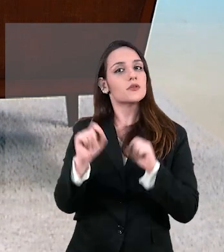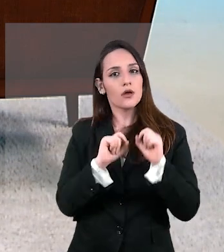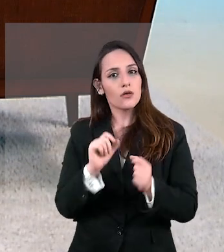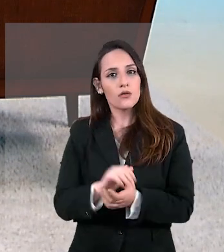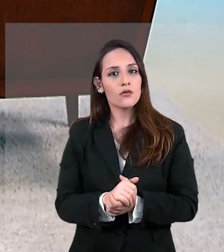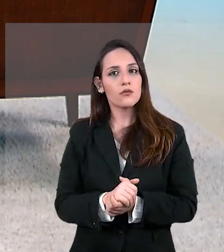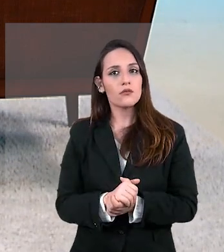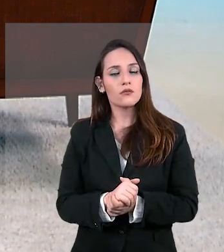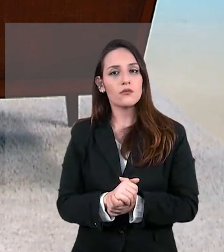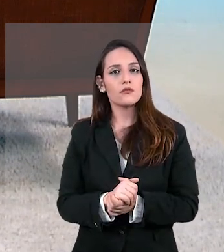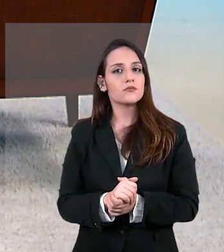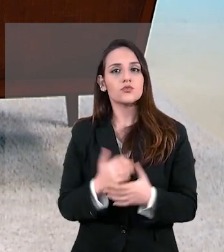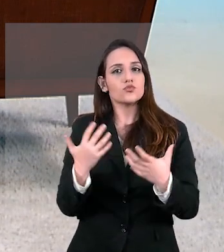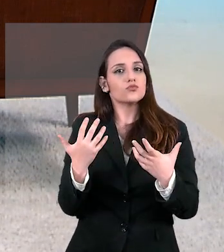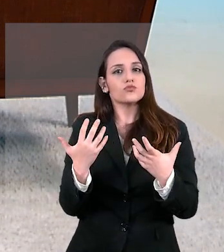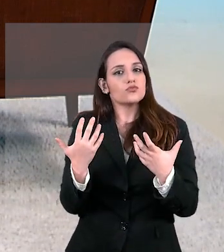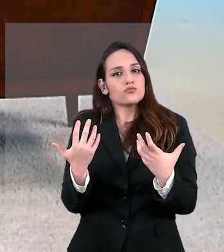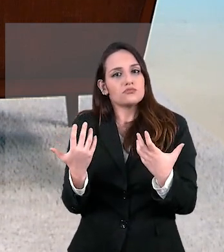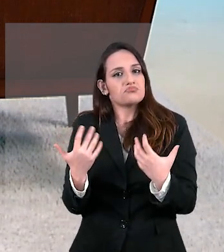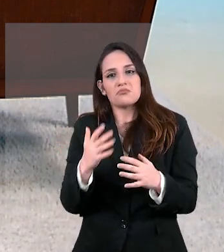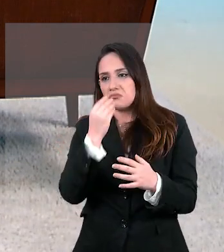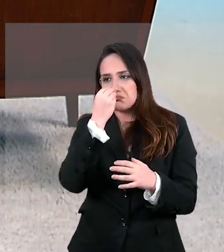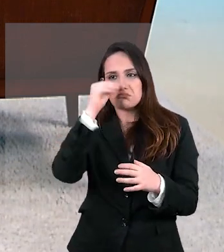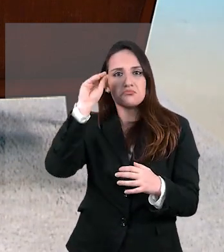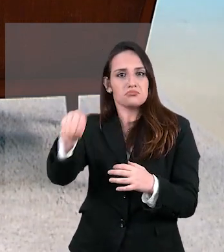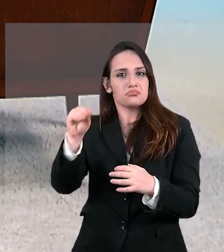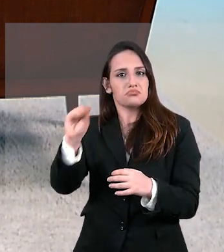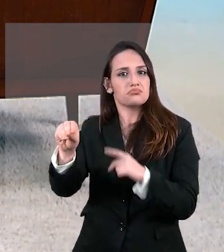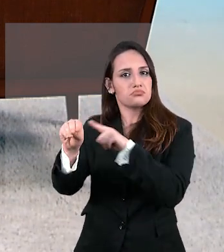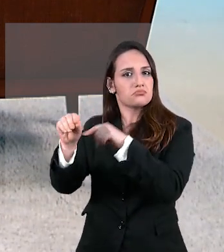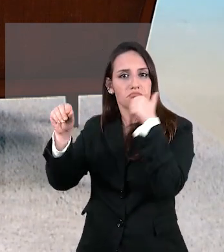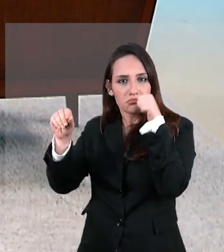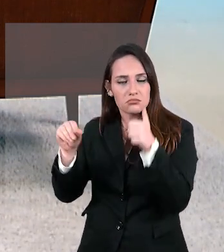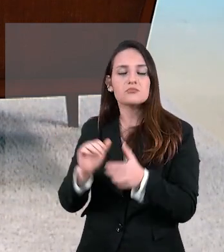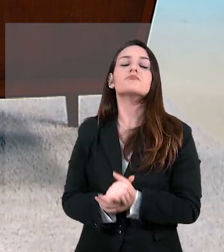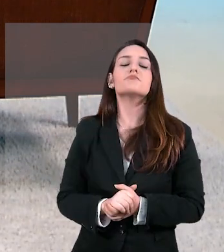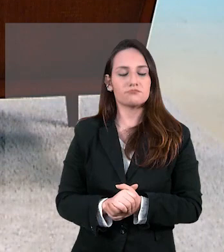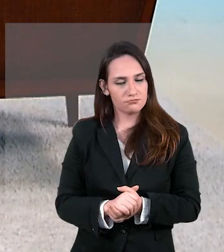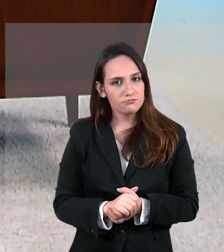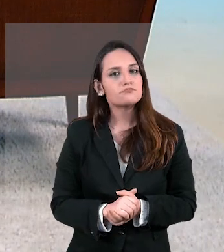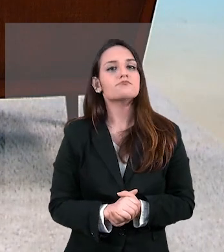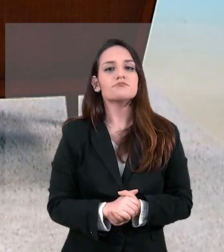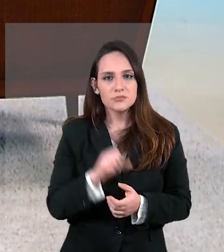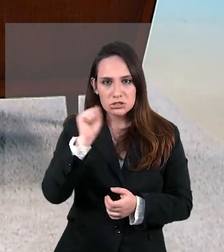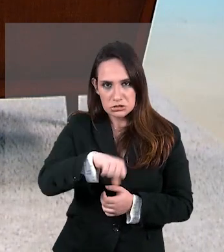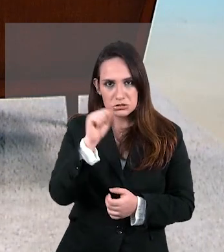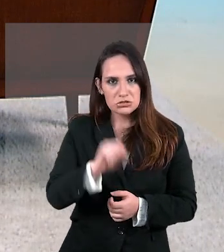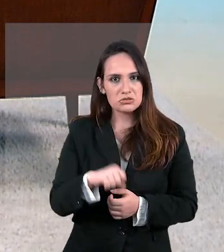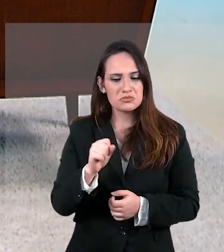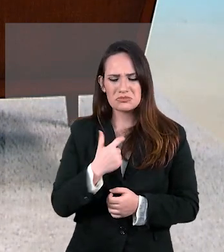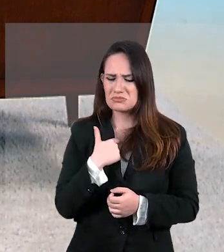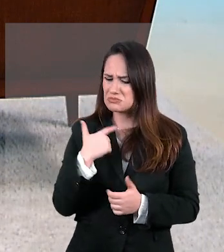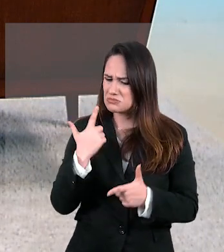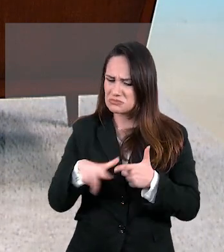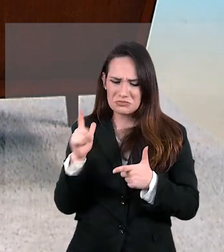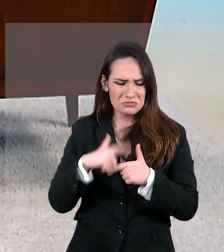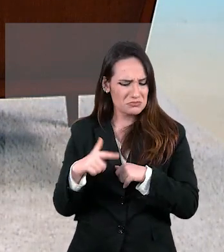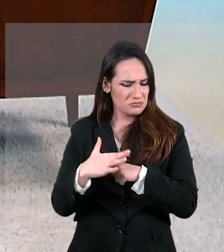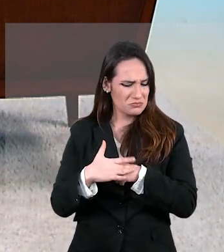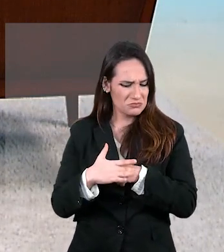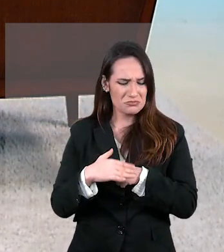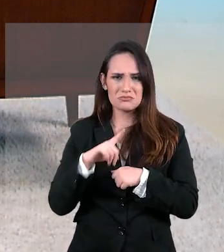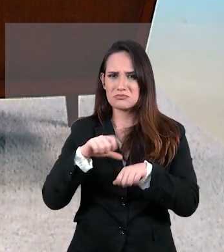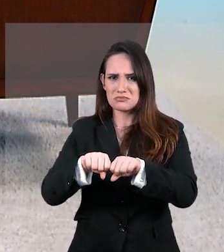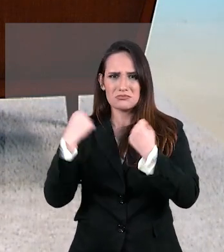amor de Deus? Não, chama a polícia. Eu estava nessa situação, eu estava completamente